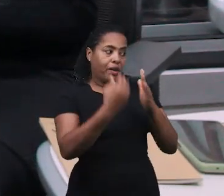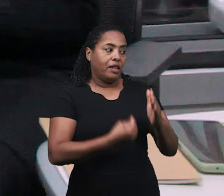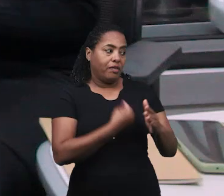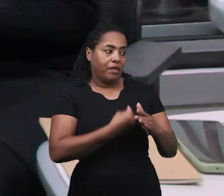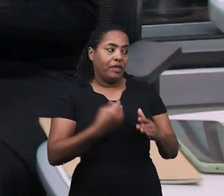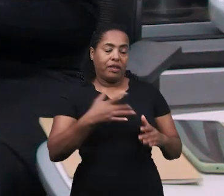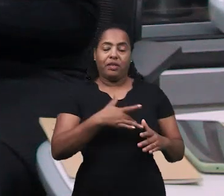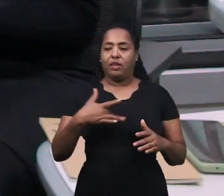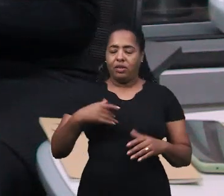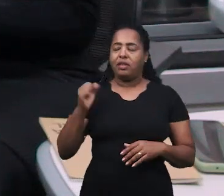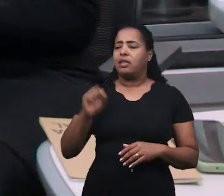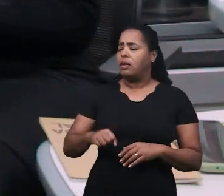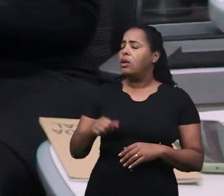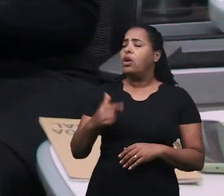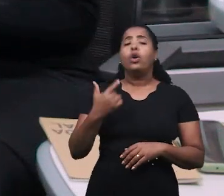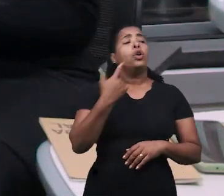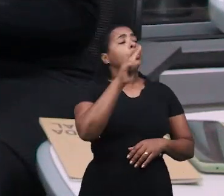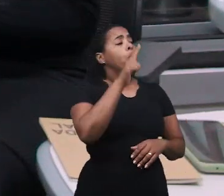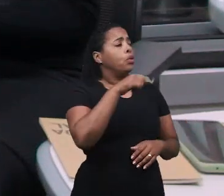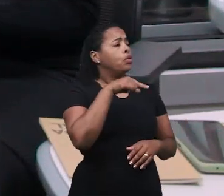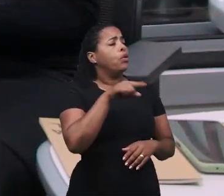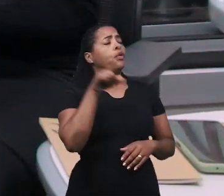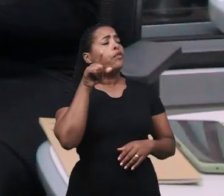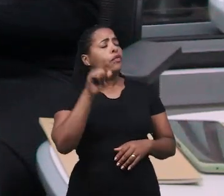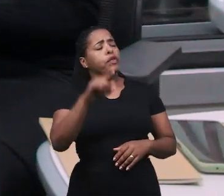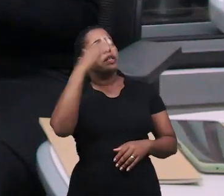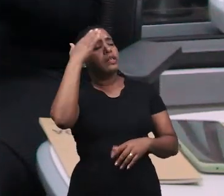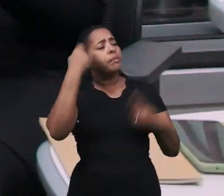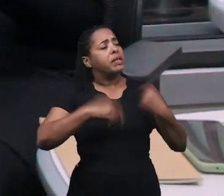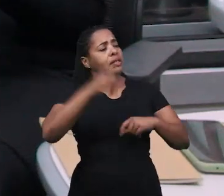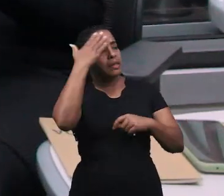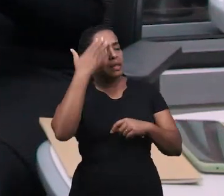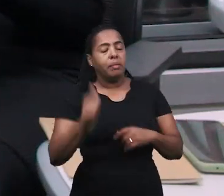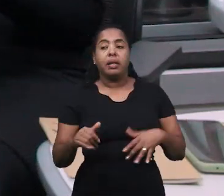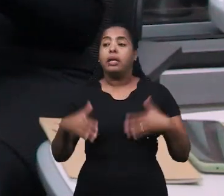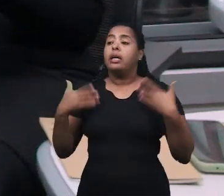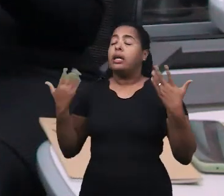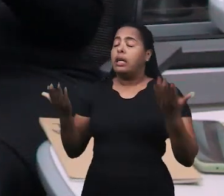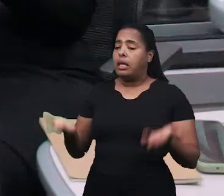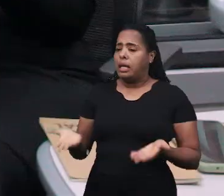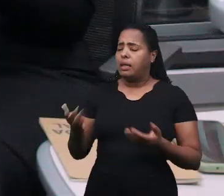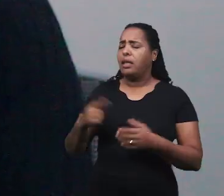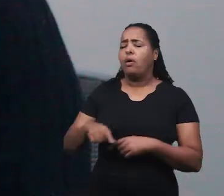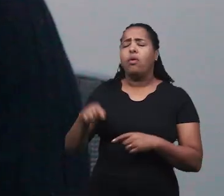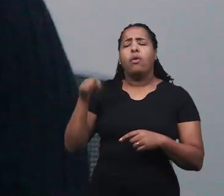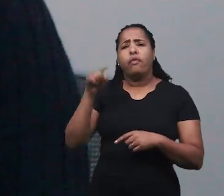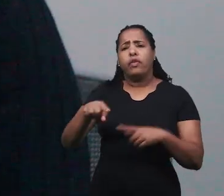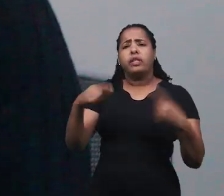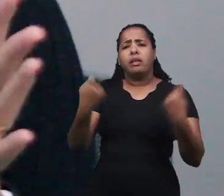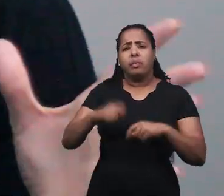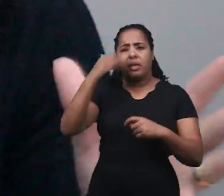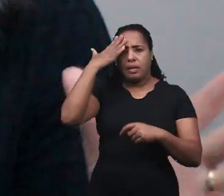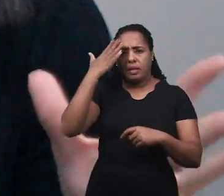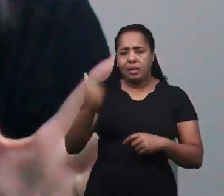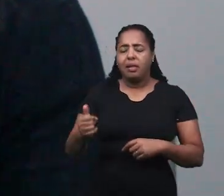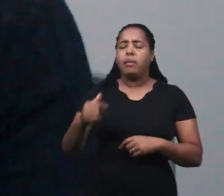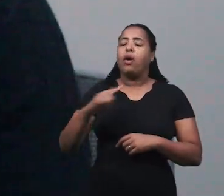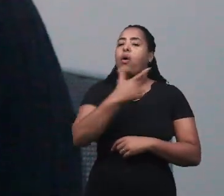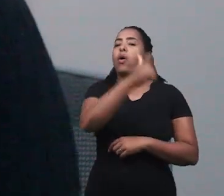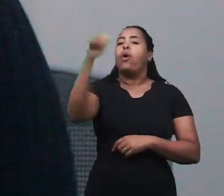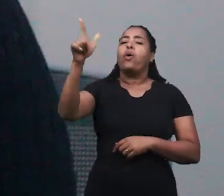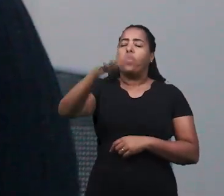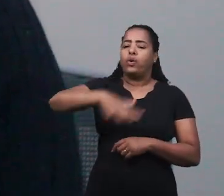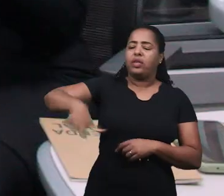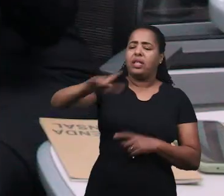Saúde. Agora, e o outro quadro? Você Precisa Saber. Qual a diferença entre eles? Então, o que nós fizemos? Com Você Precisa Saber, a gente pegou todas as